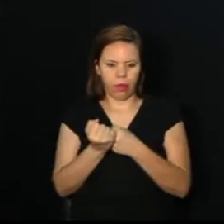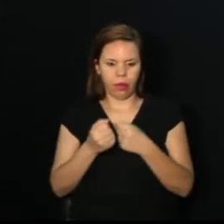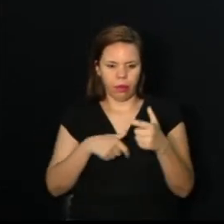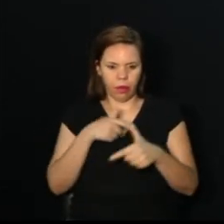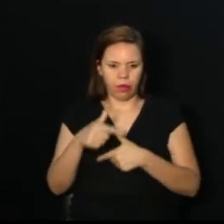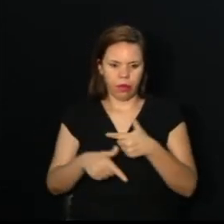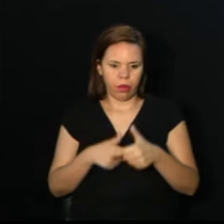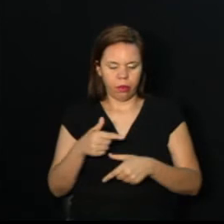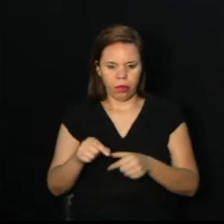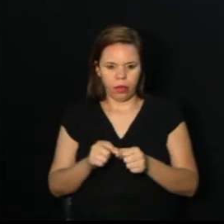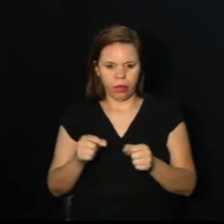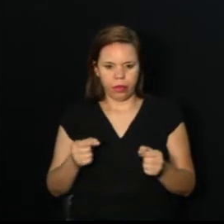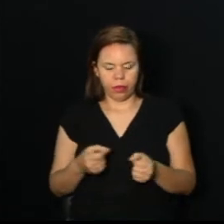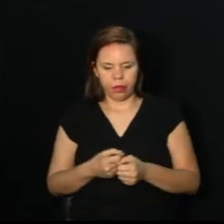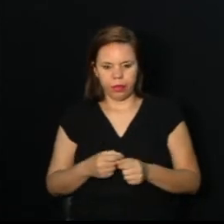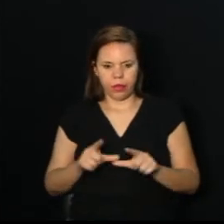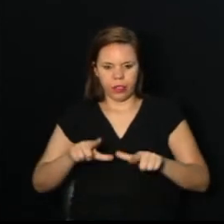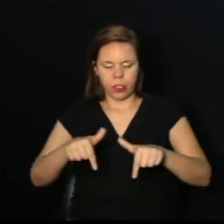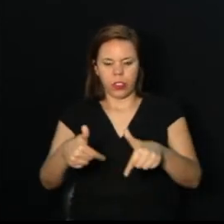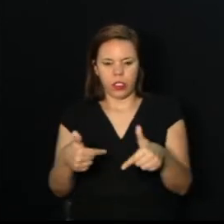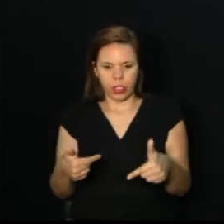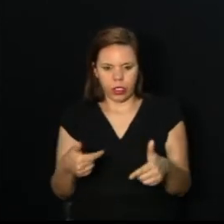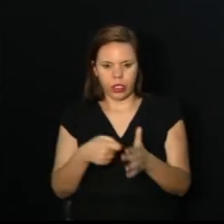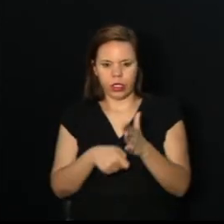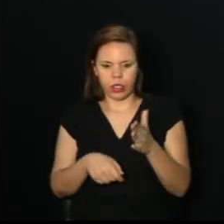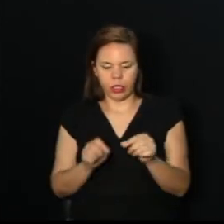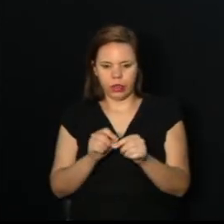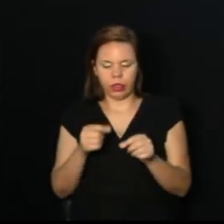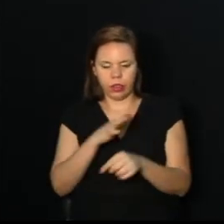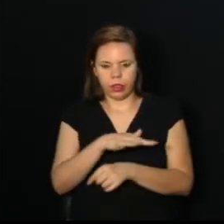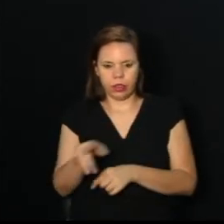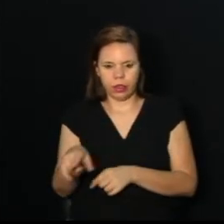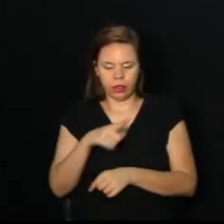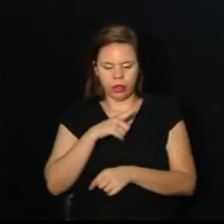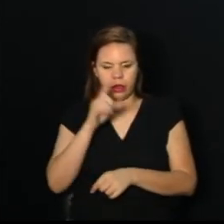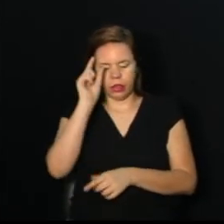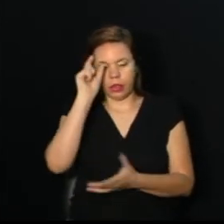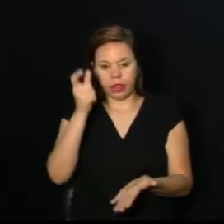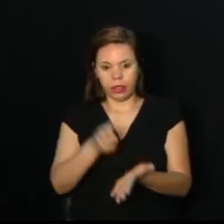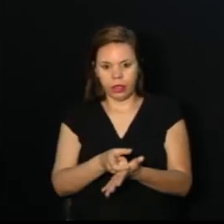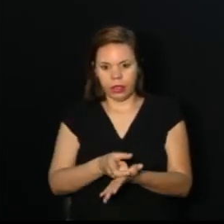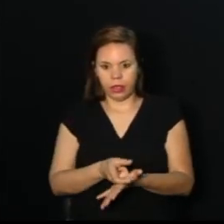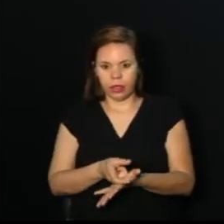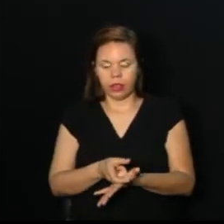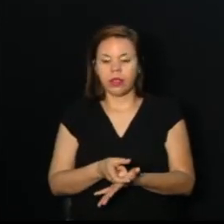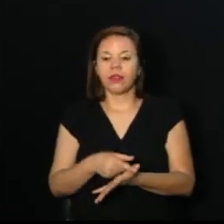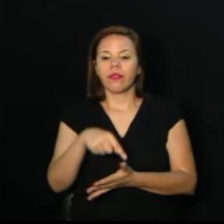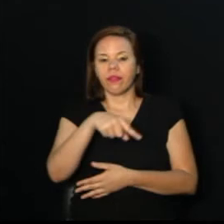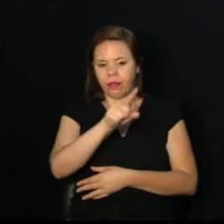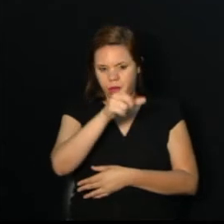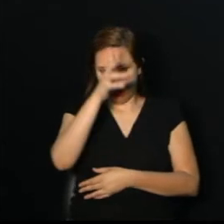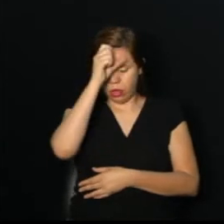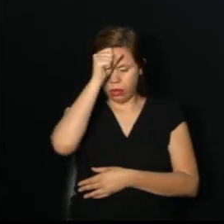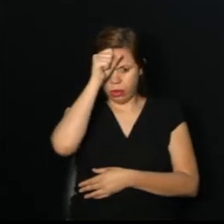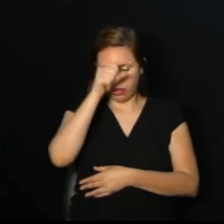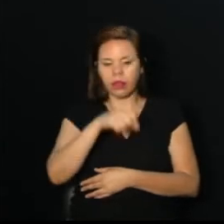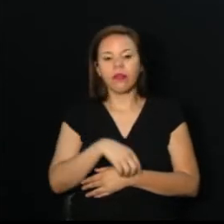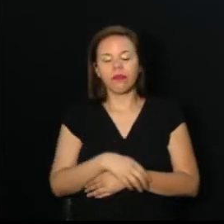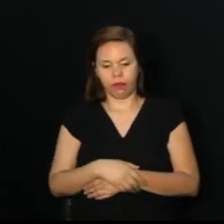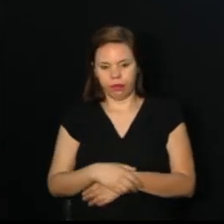trabalho interventivo. A criança com dislexia vai aprender.